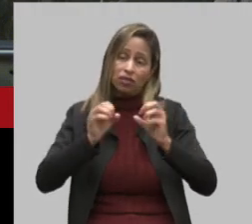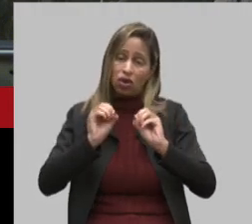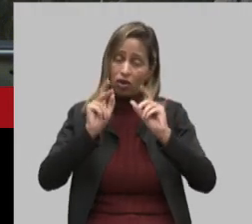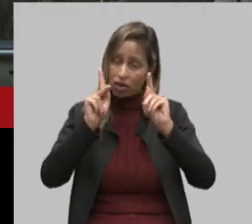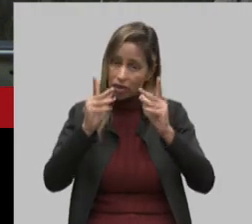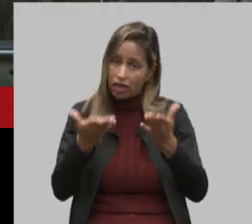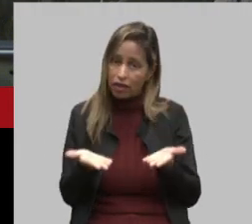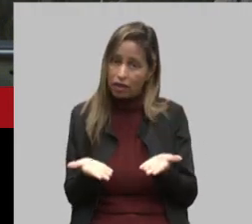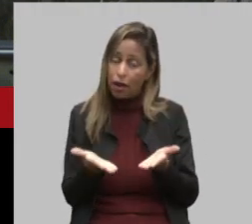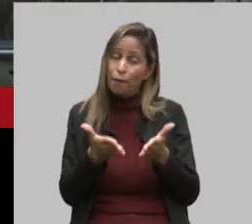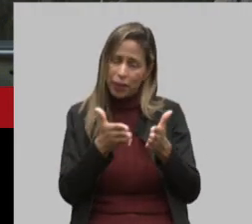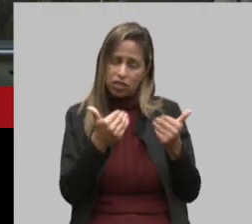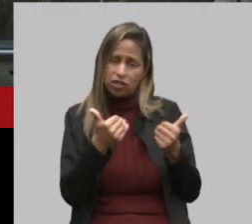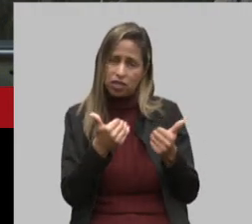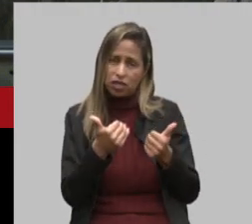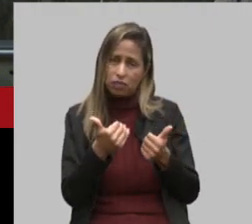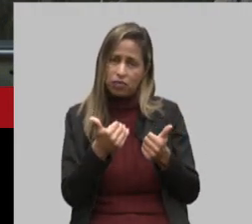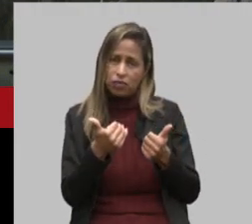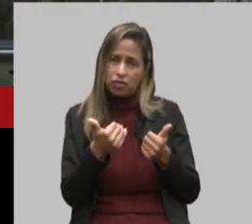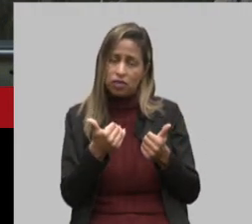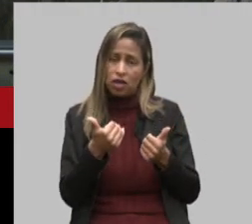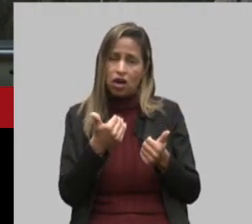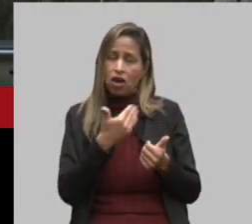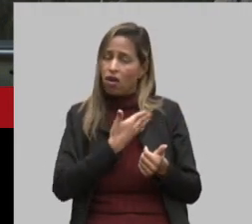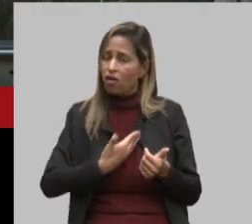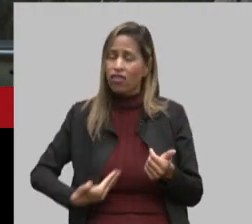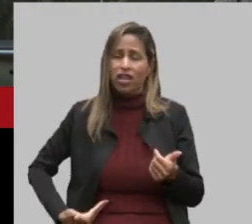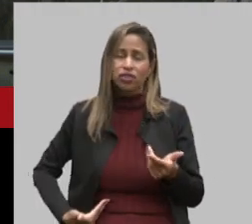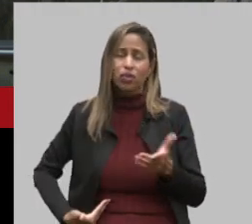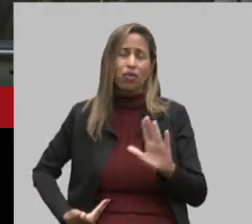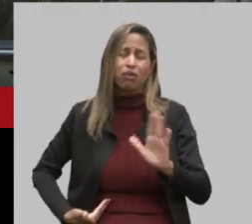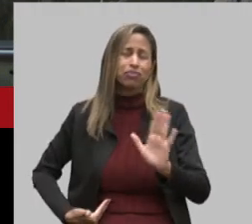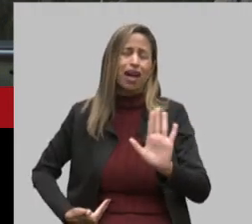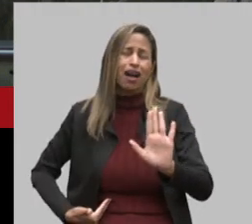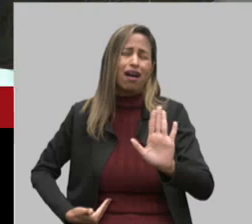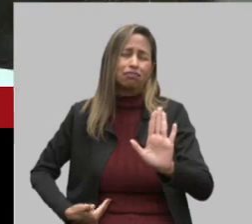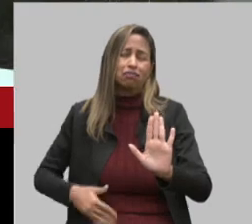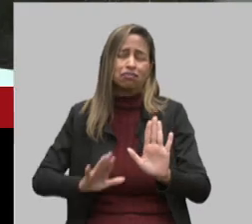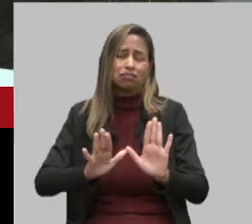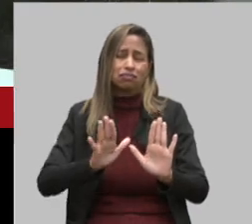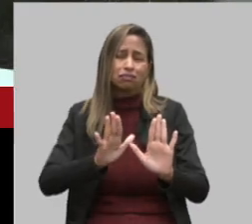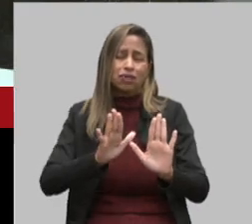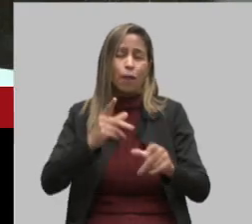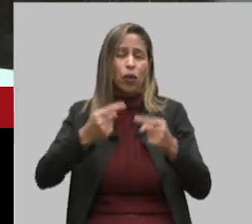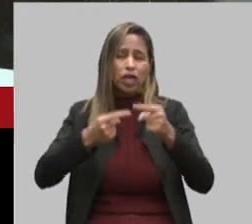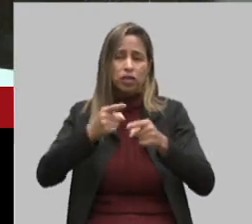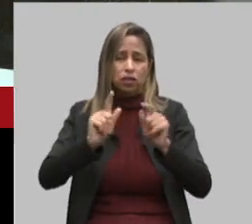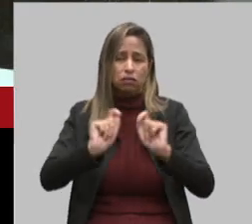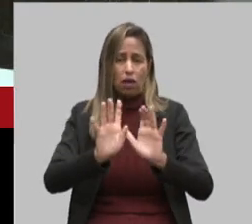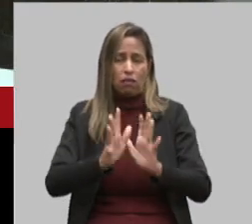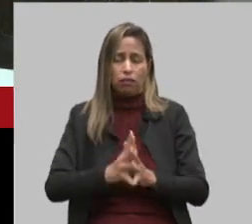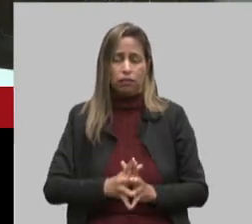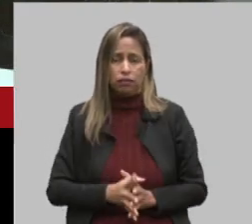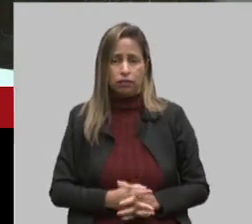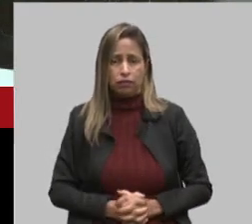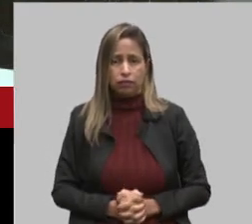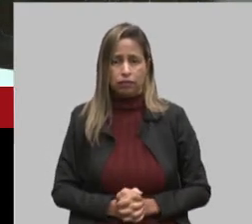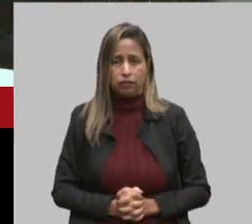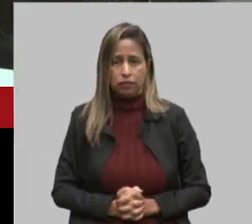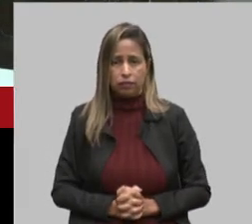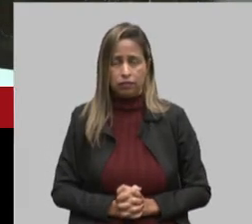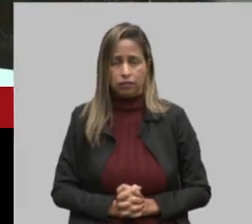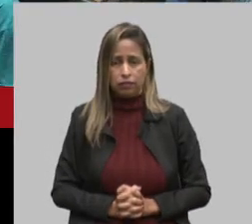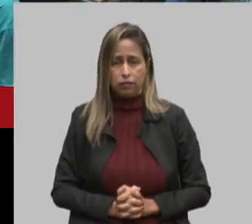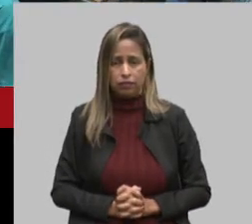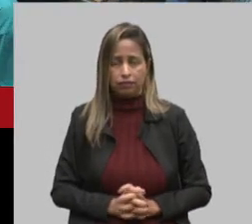nenhum nenhum Governador ou autoridade política Obrigado próximo pode falar bom